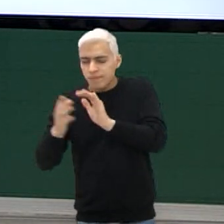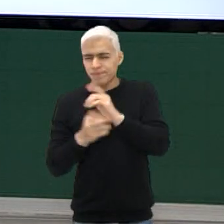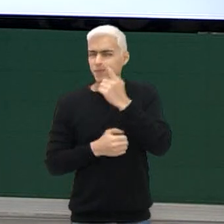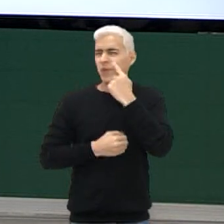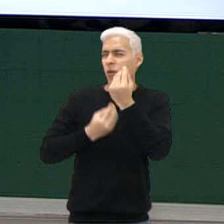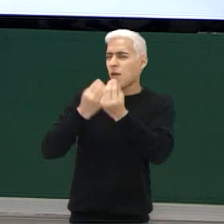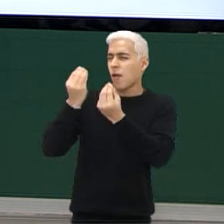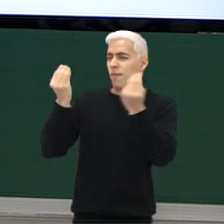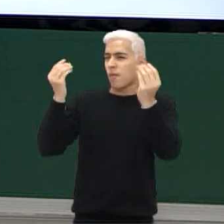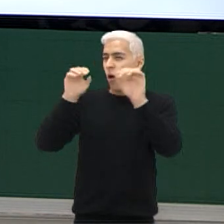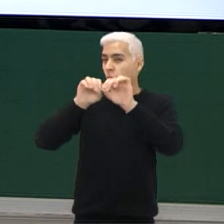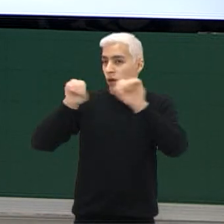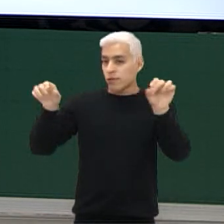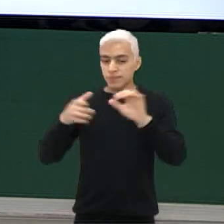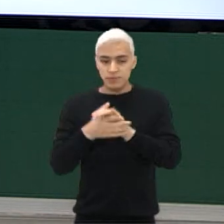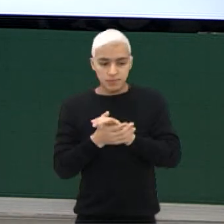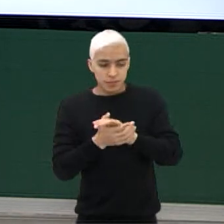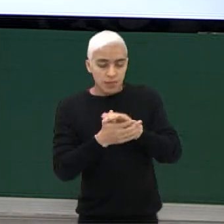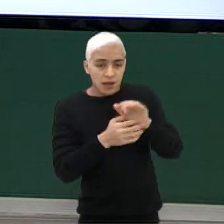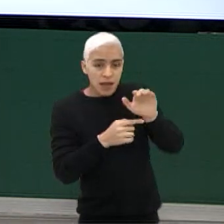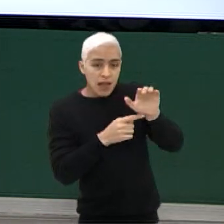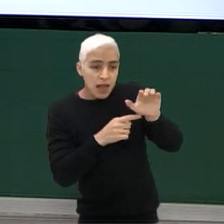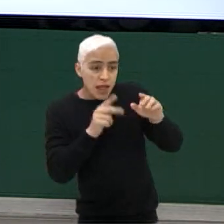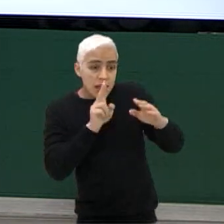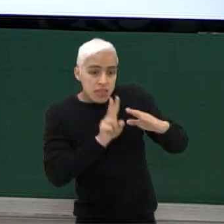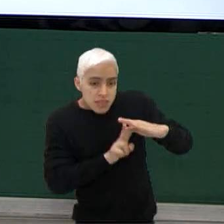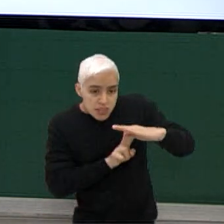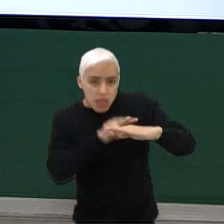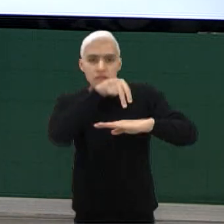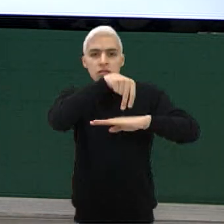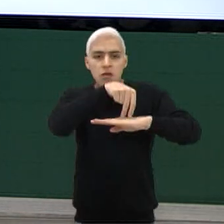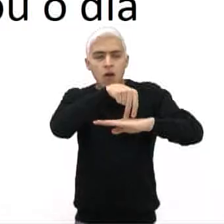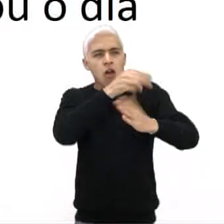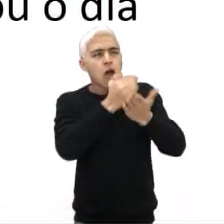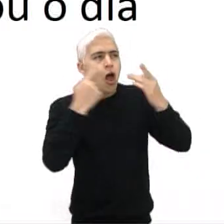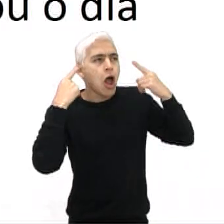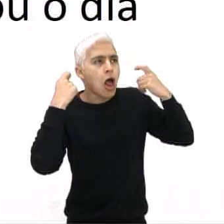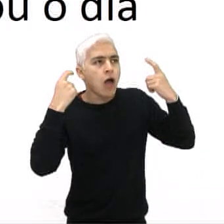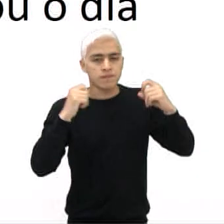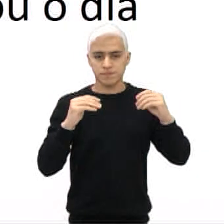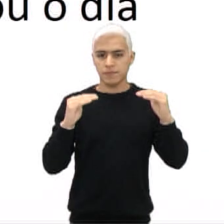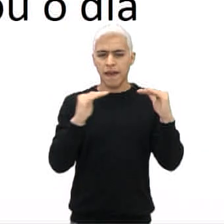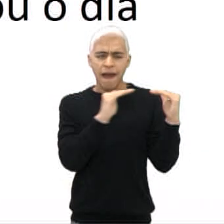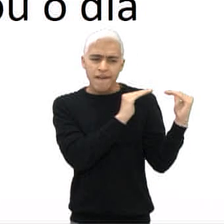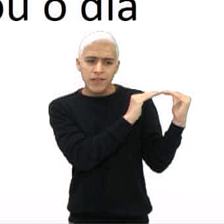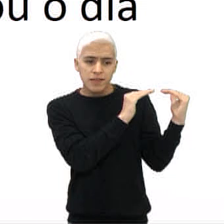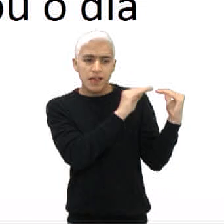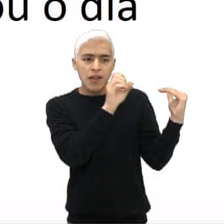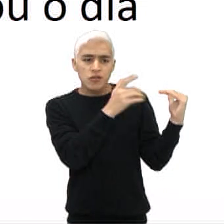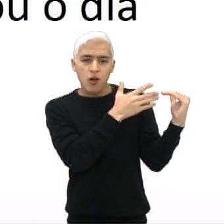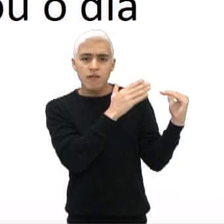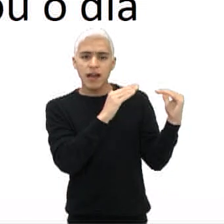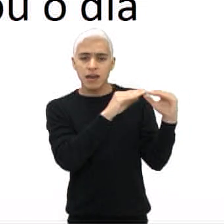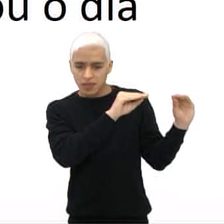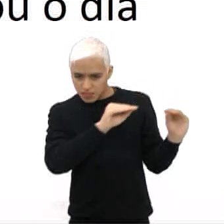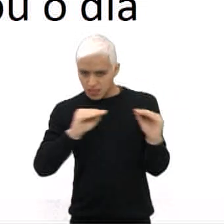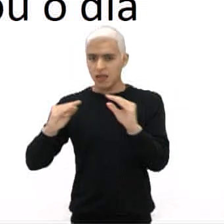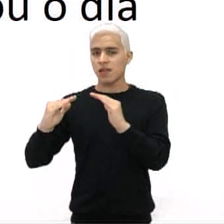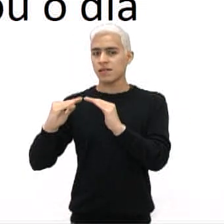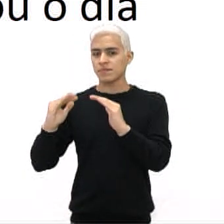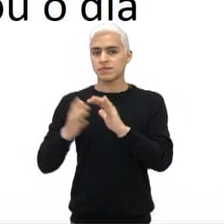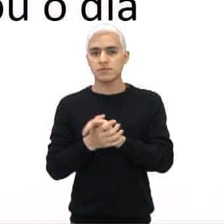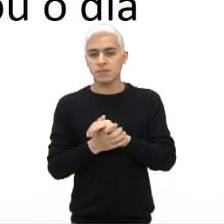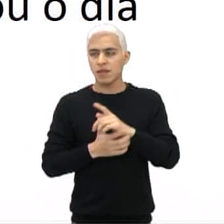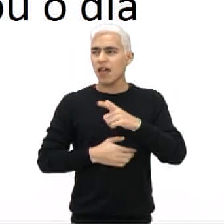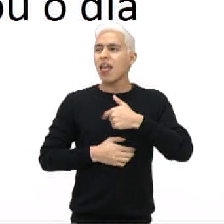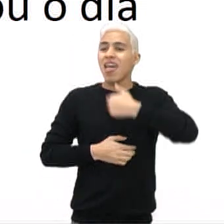orações? Levantou e começou o barulho. A vizinha mudou na casa nova, mas não tem água. Eu